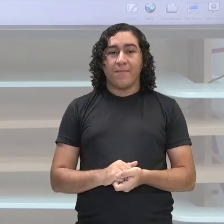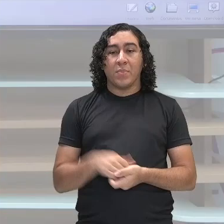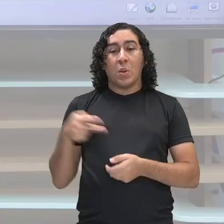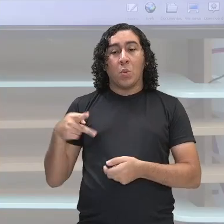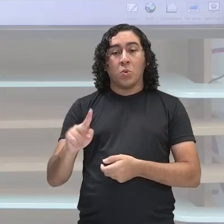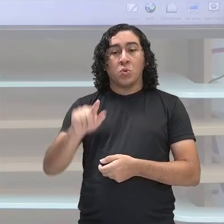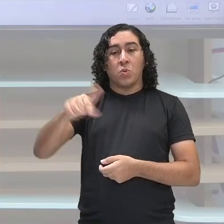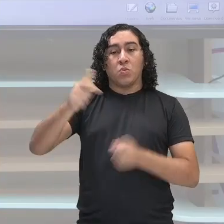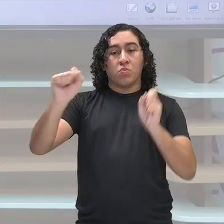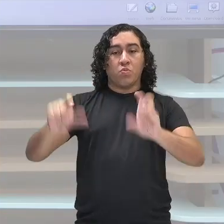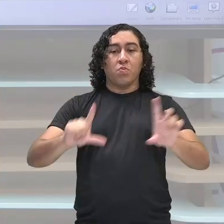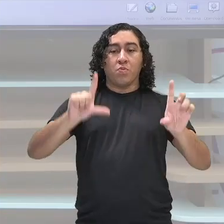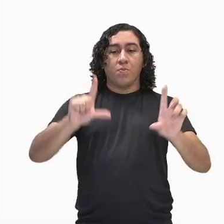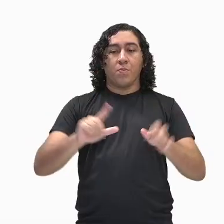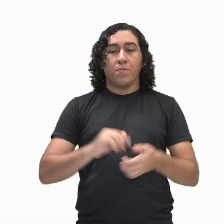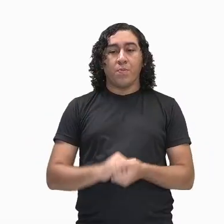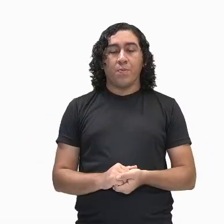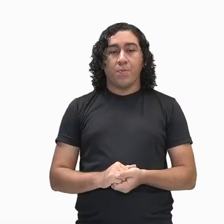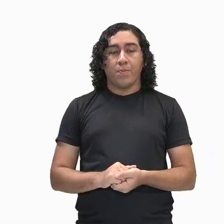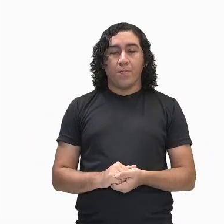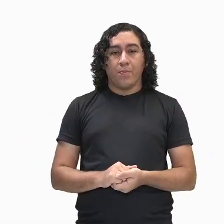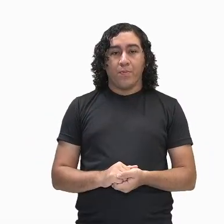ali na próxima cartela, onde nós temos agora,